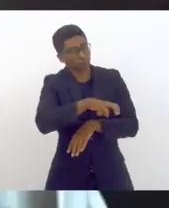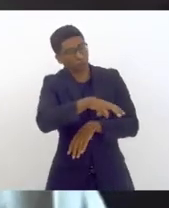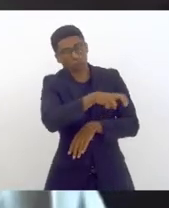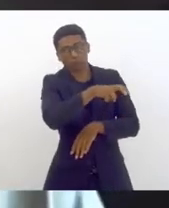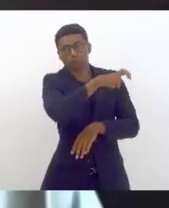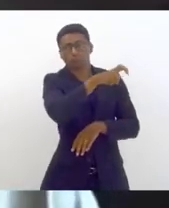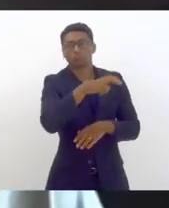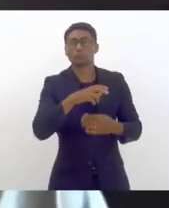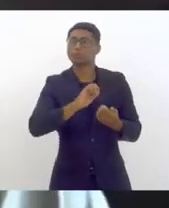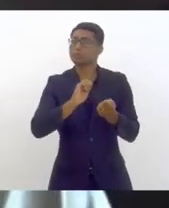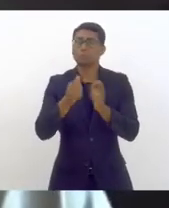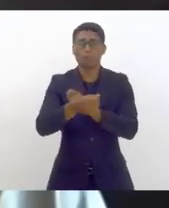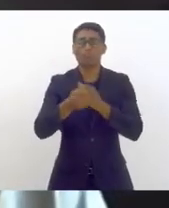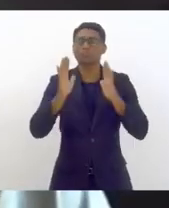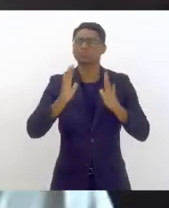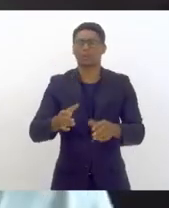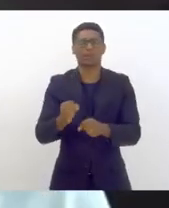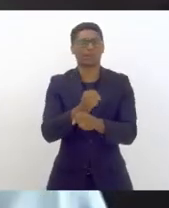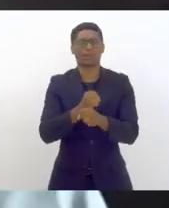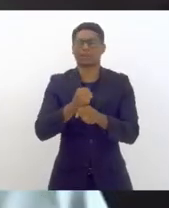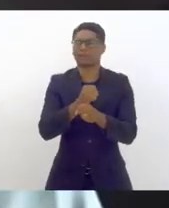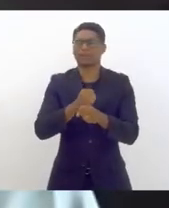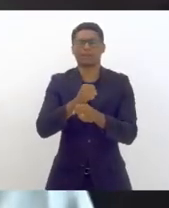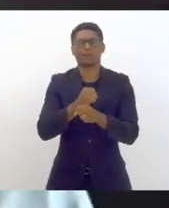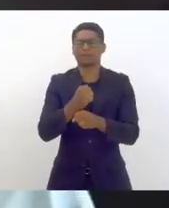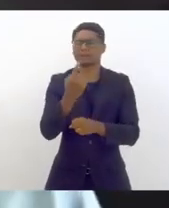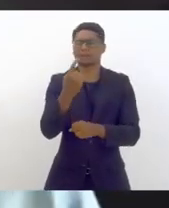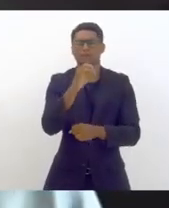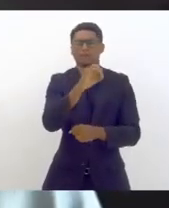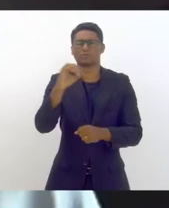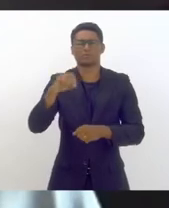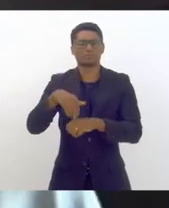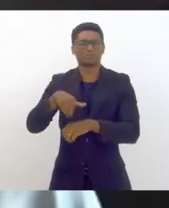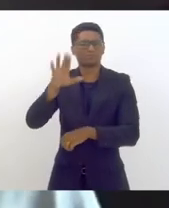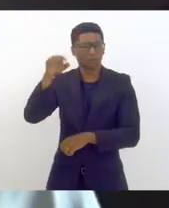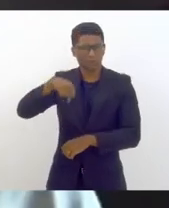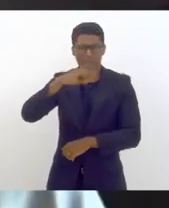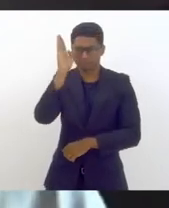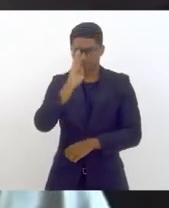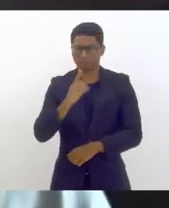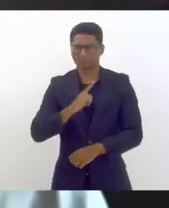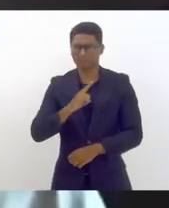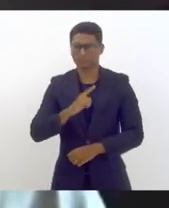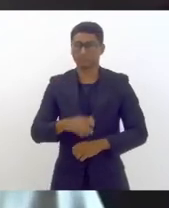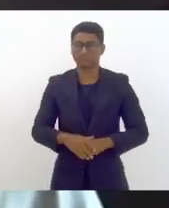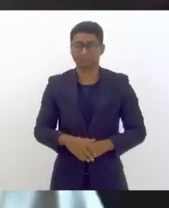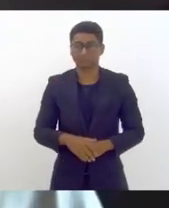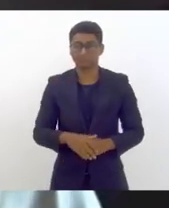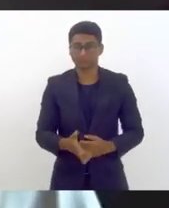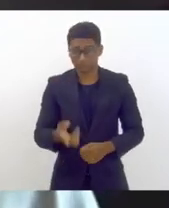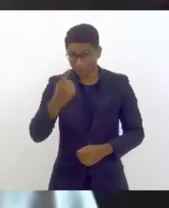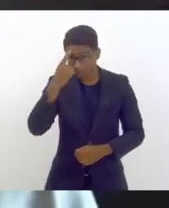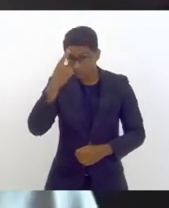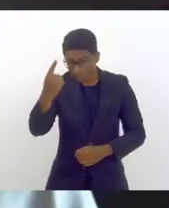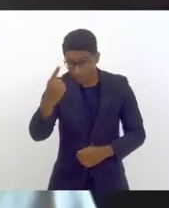no Brasil. Pois bem, essa ideia legislativa, ela é fortemente